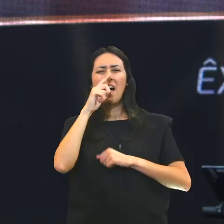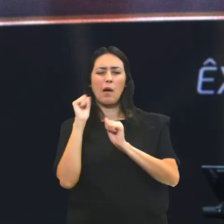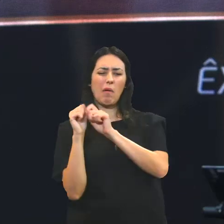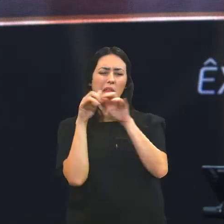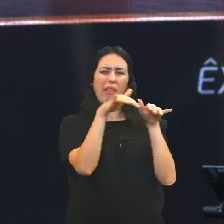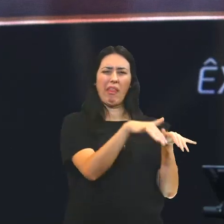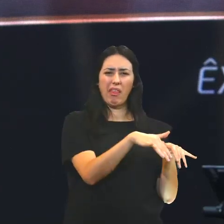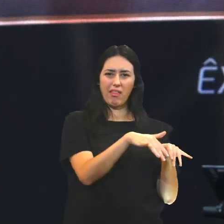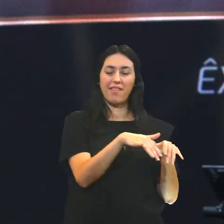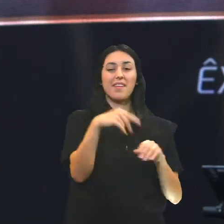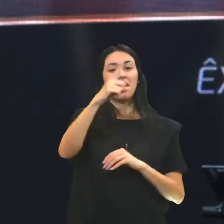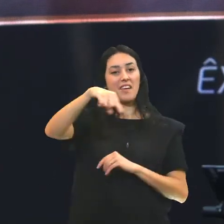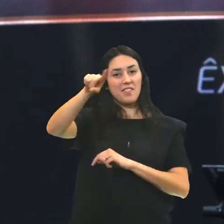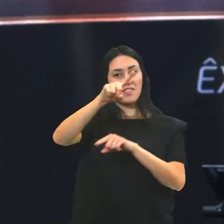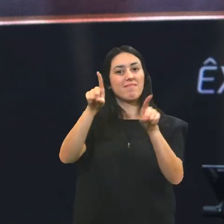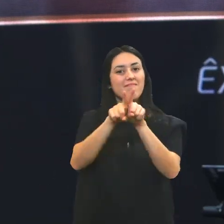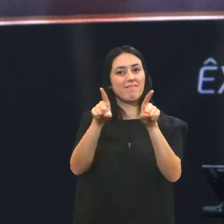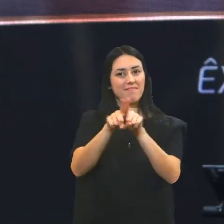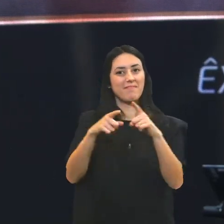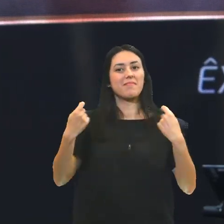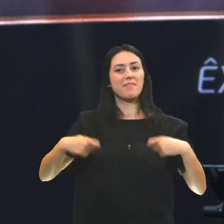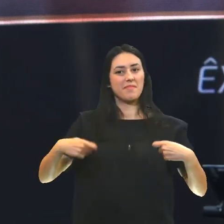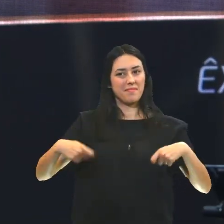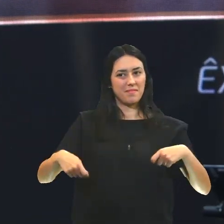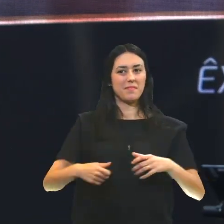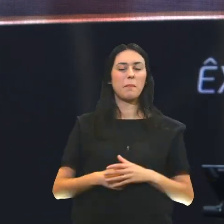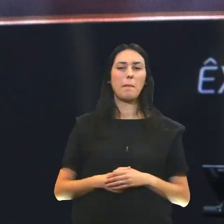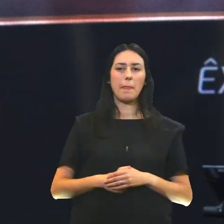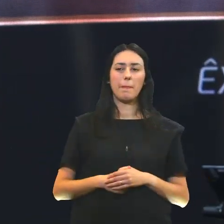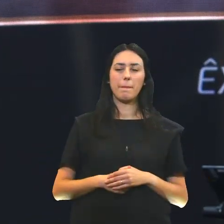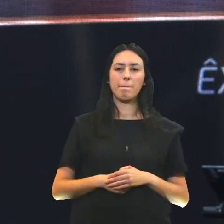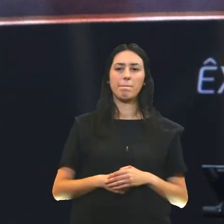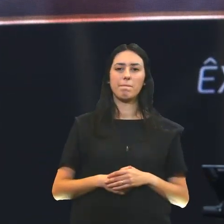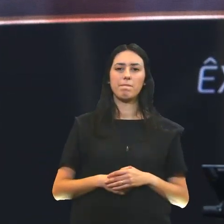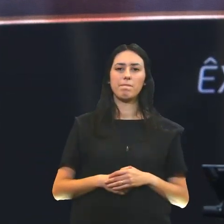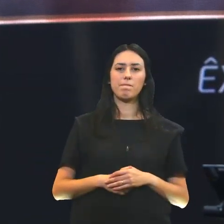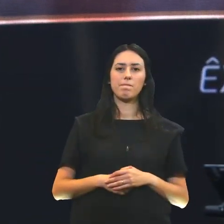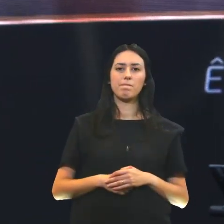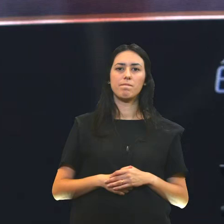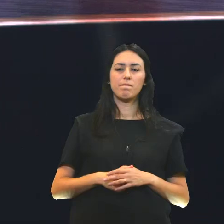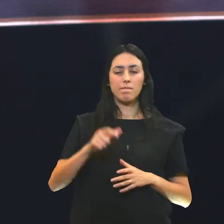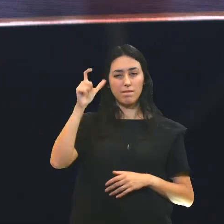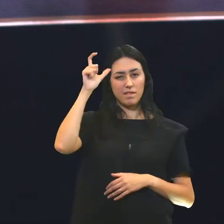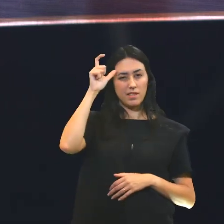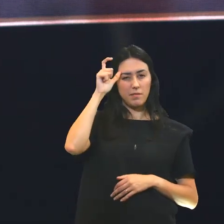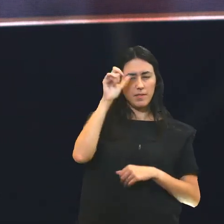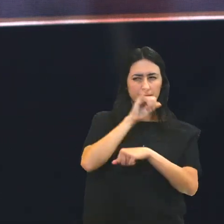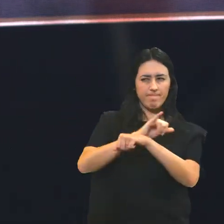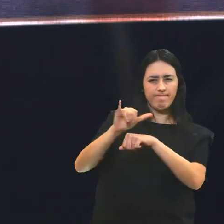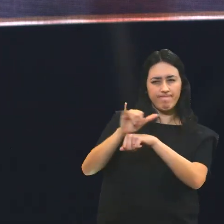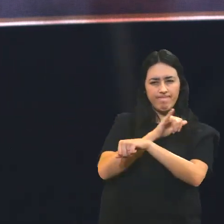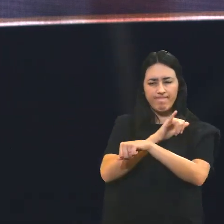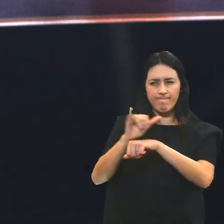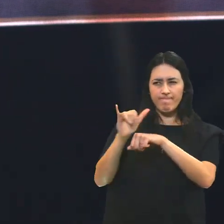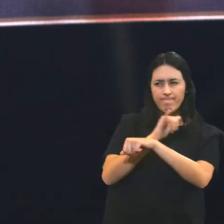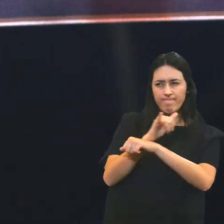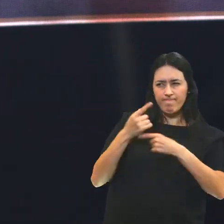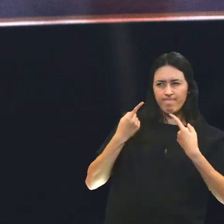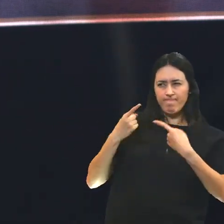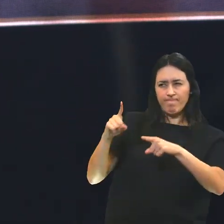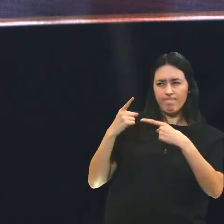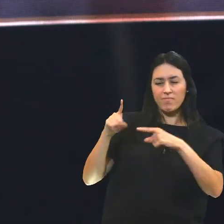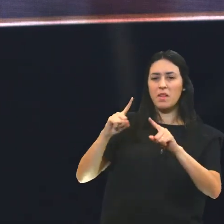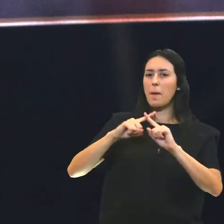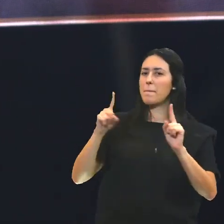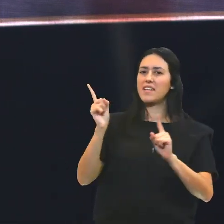coisa. As águas destrutivas do inimigo não destruirão a vida dos